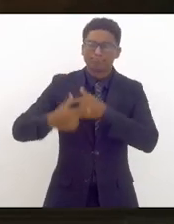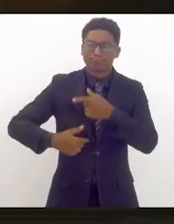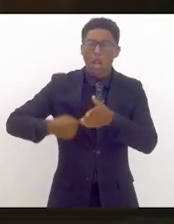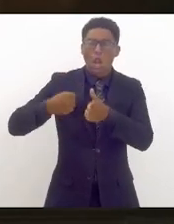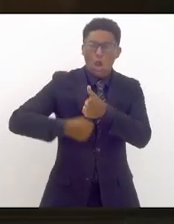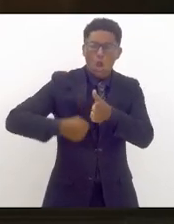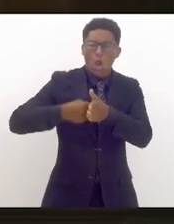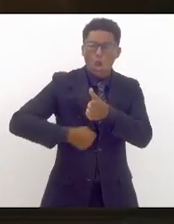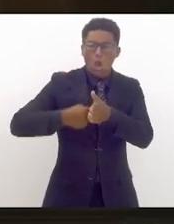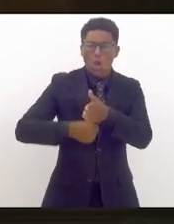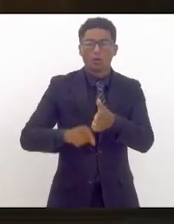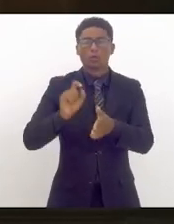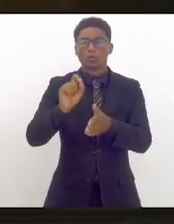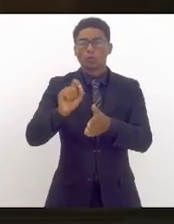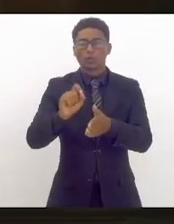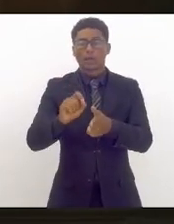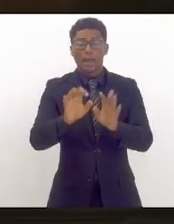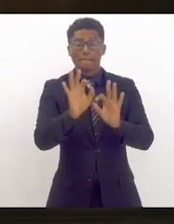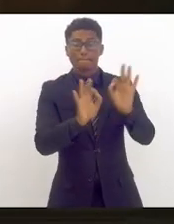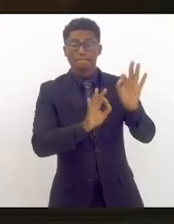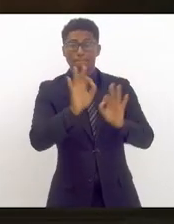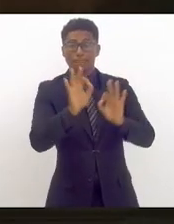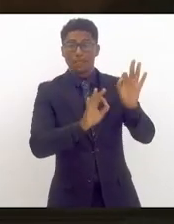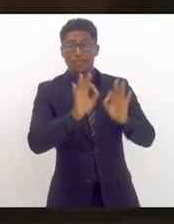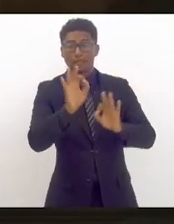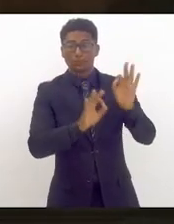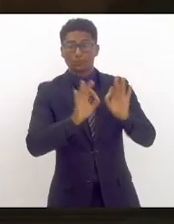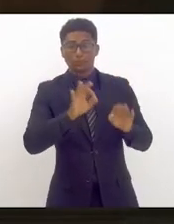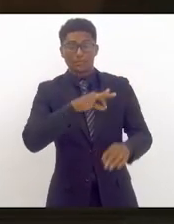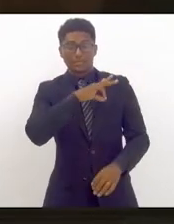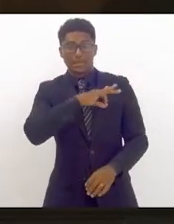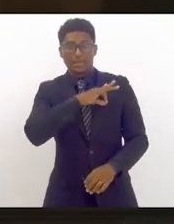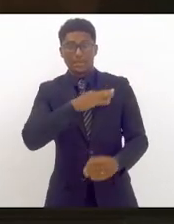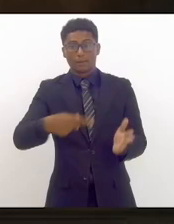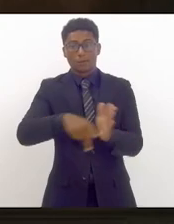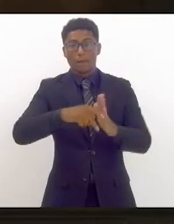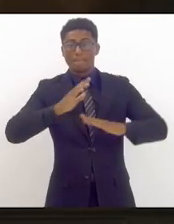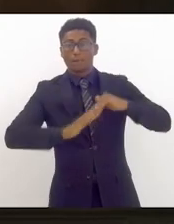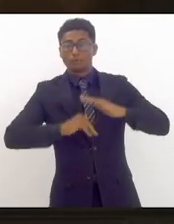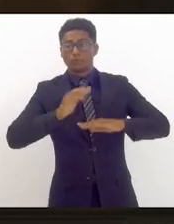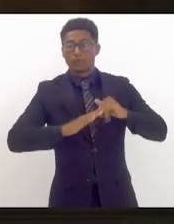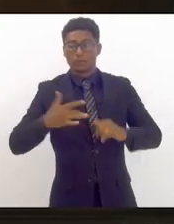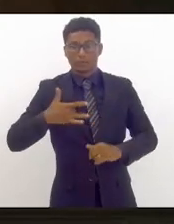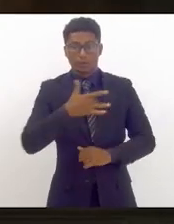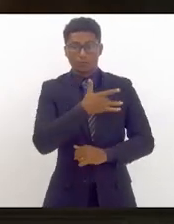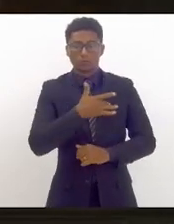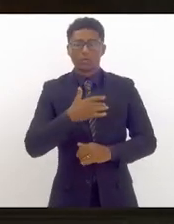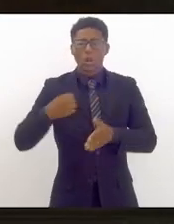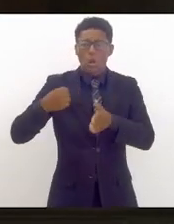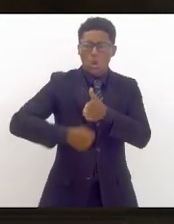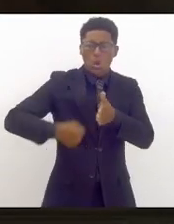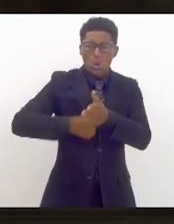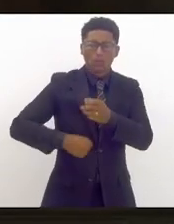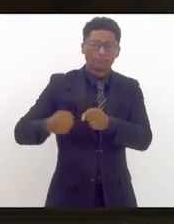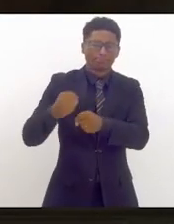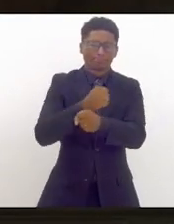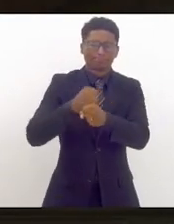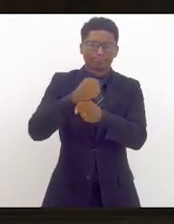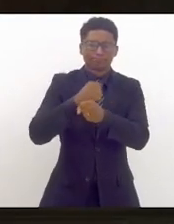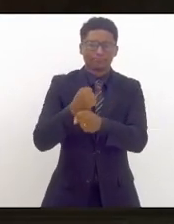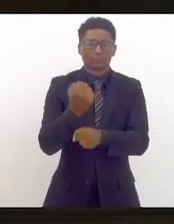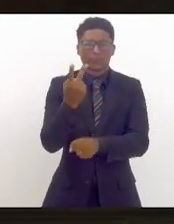implantação do plano de cargos e salários dos profissionais da saúde, uma luta de mais de 20 anos e que nós conseguimos juntos